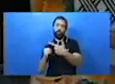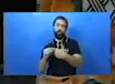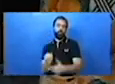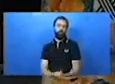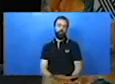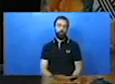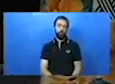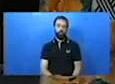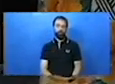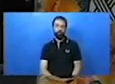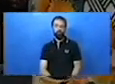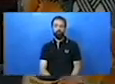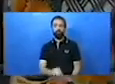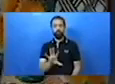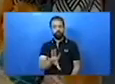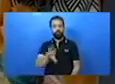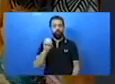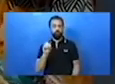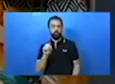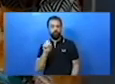vou considerar uma parte.